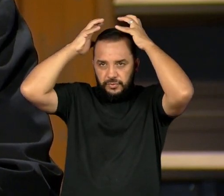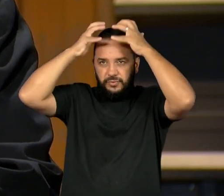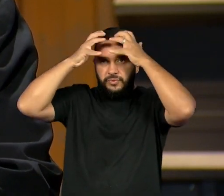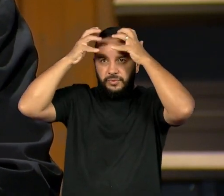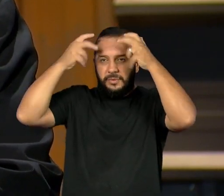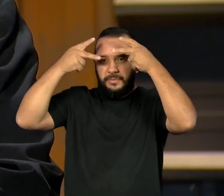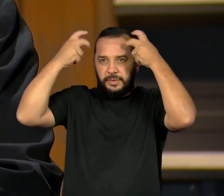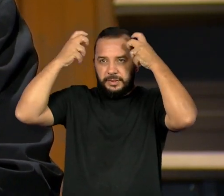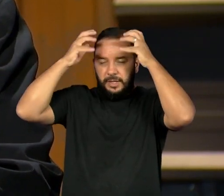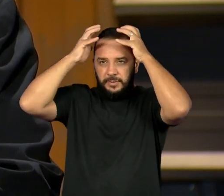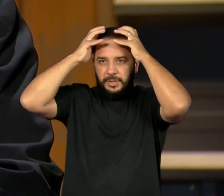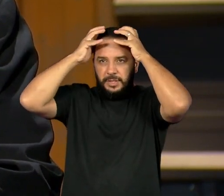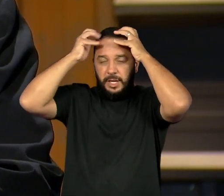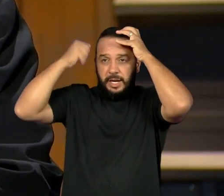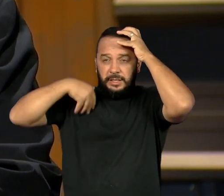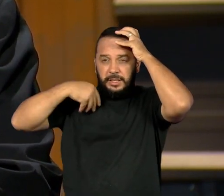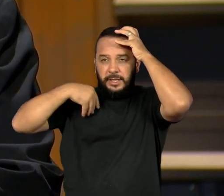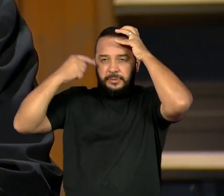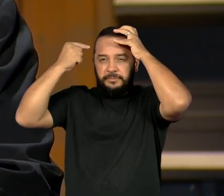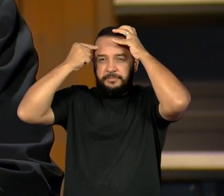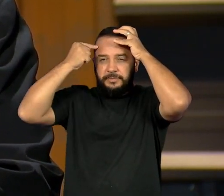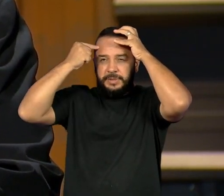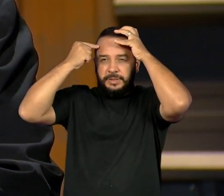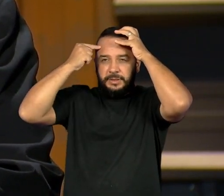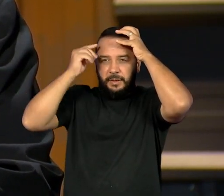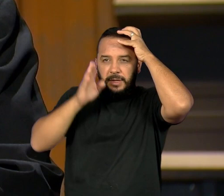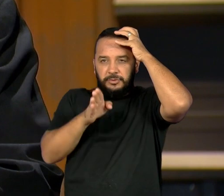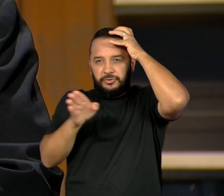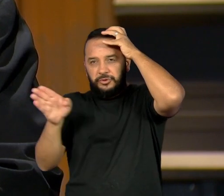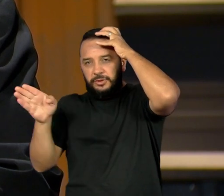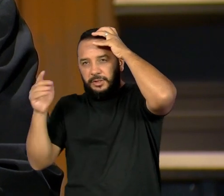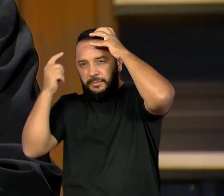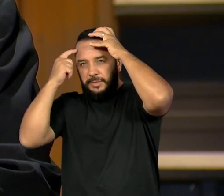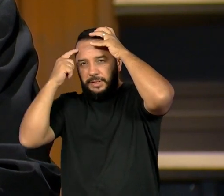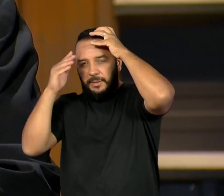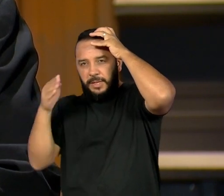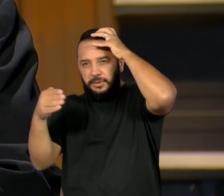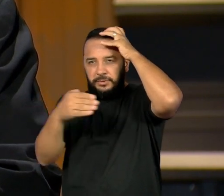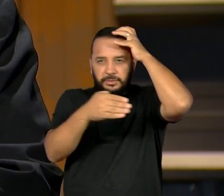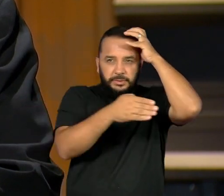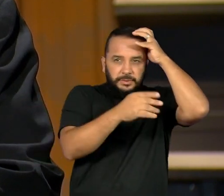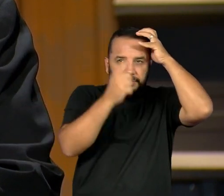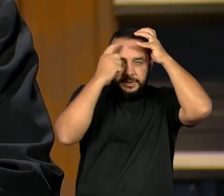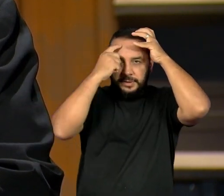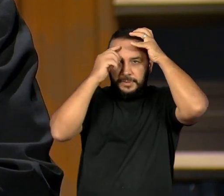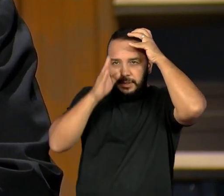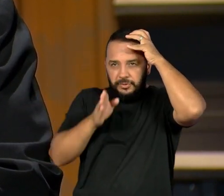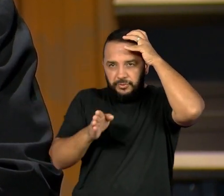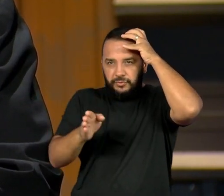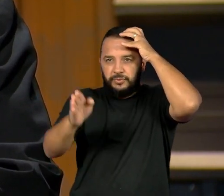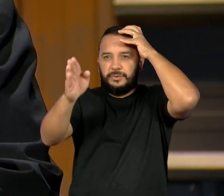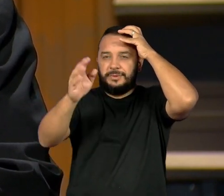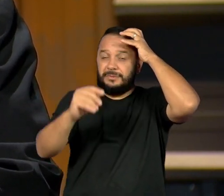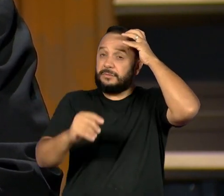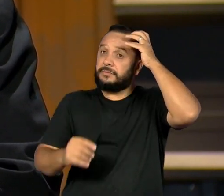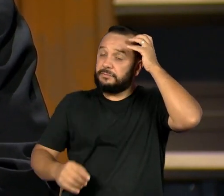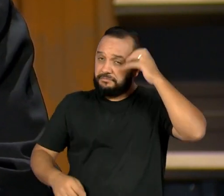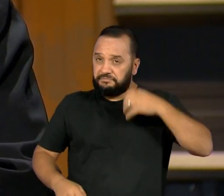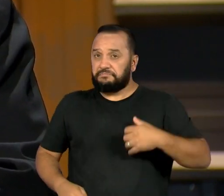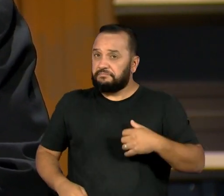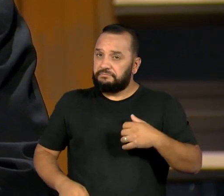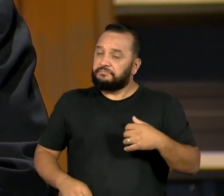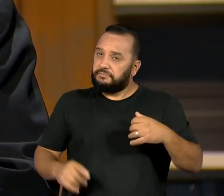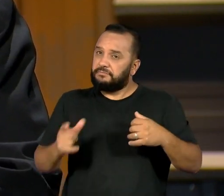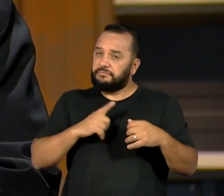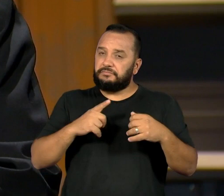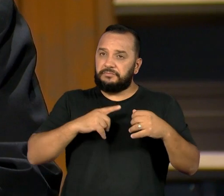eletroencefalograma. Então, determinados pensamentos, eles têm atividades elétricas que se